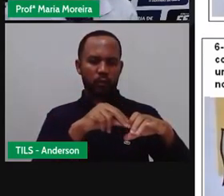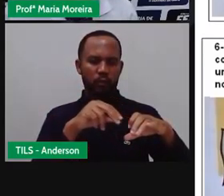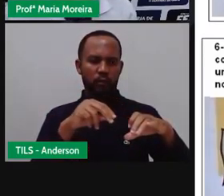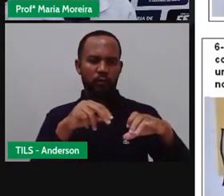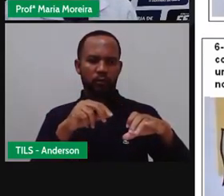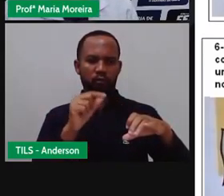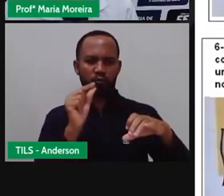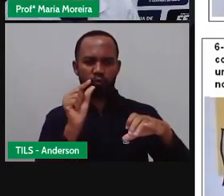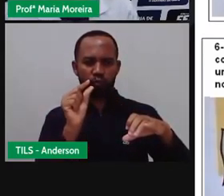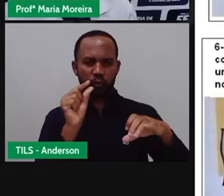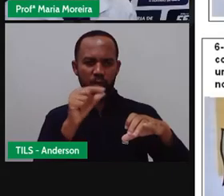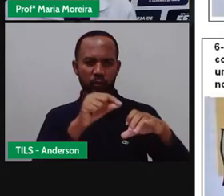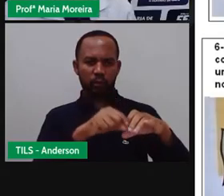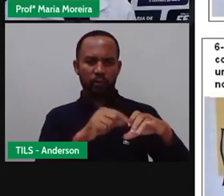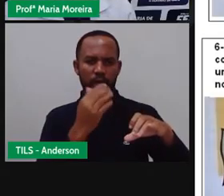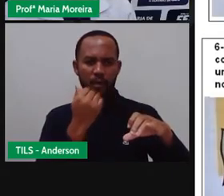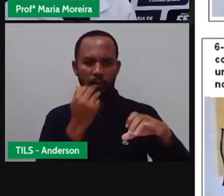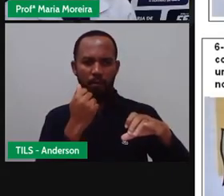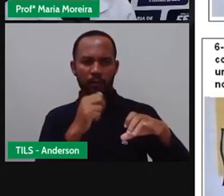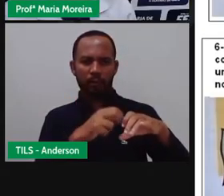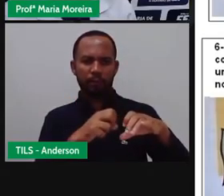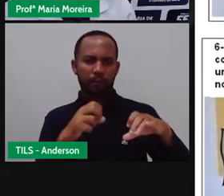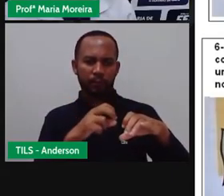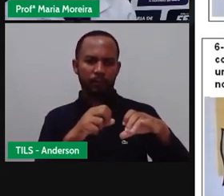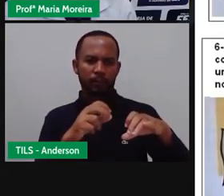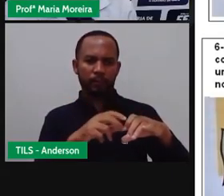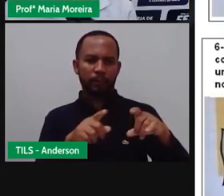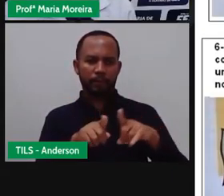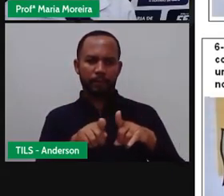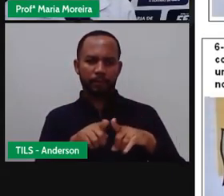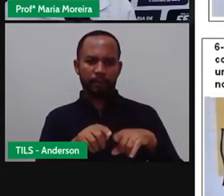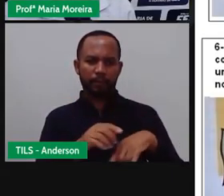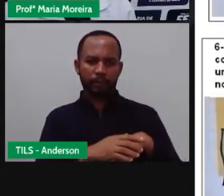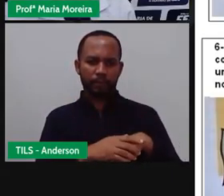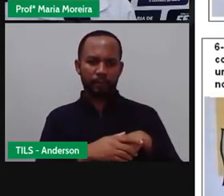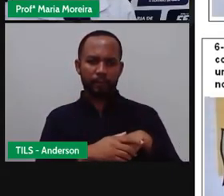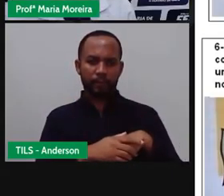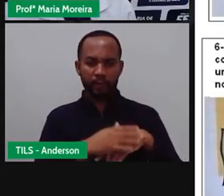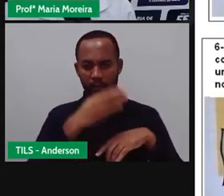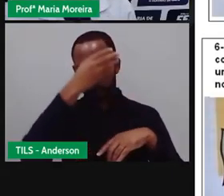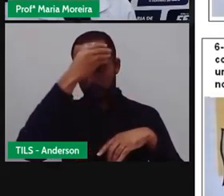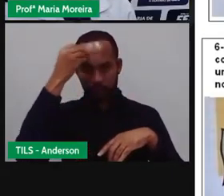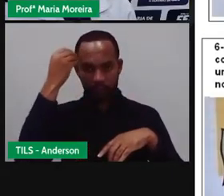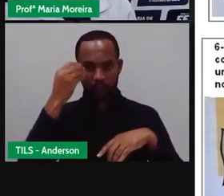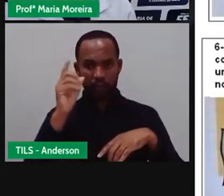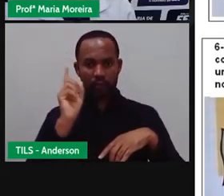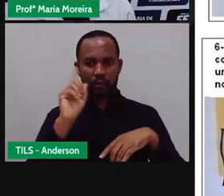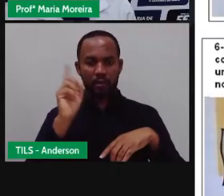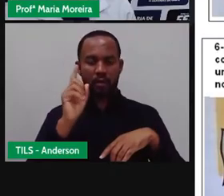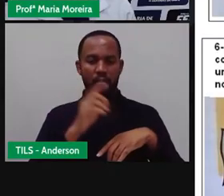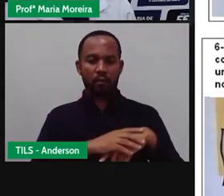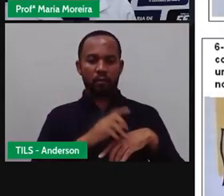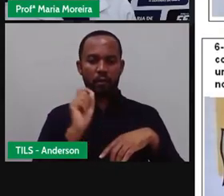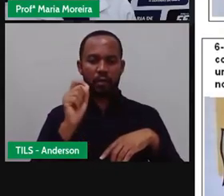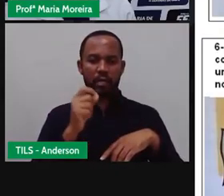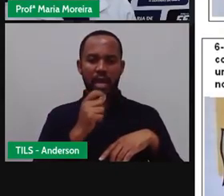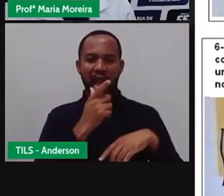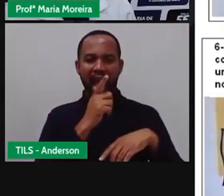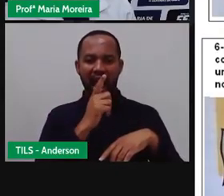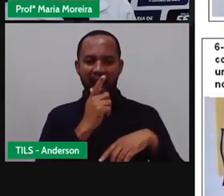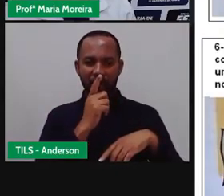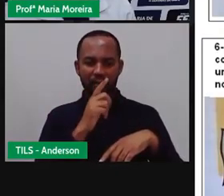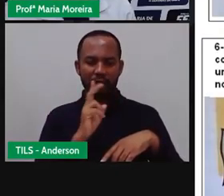meio, coloca, porque elas irão começar a se alimentar daquilo ali. Não se esqueça de colocar o quê? Umas gotinhas de água